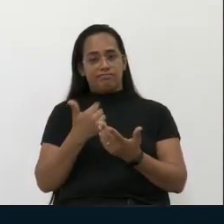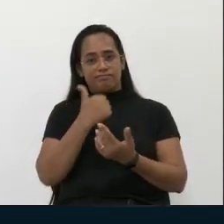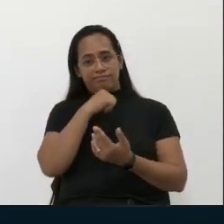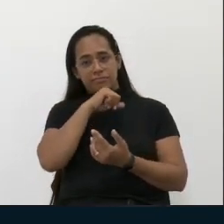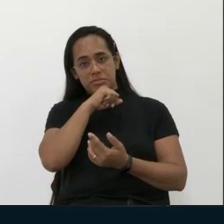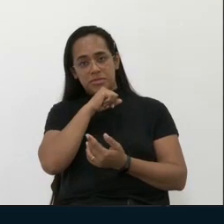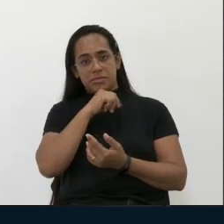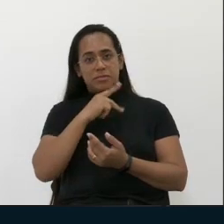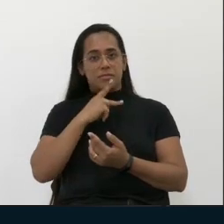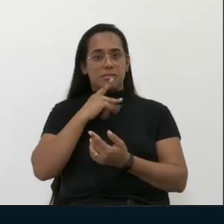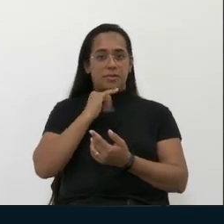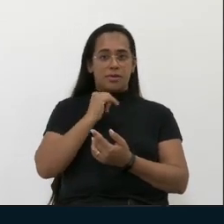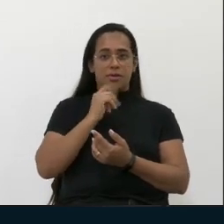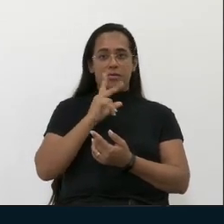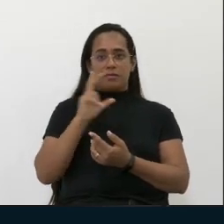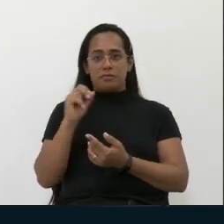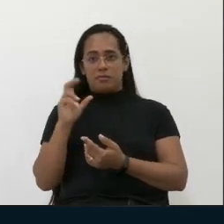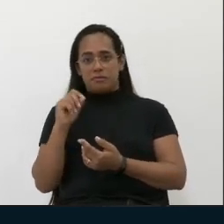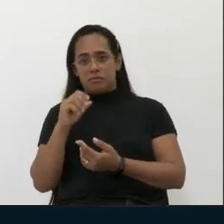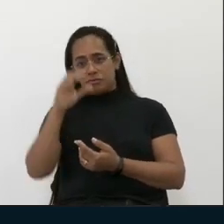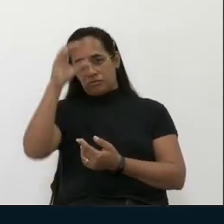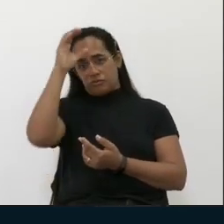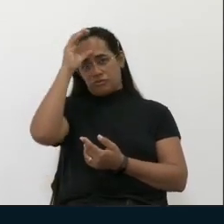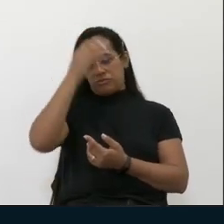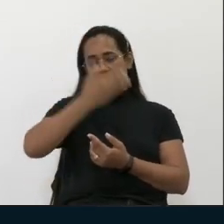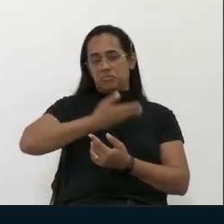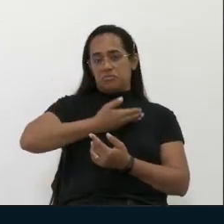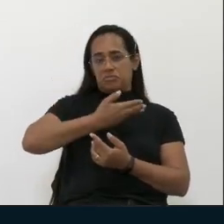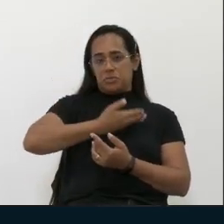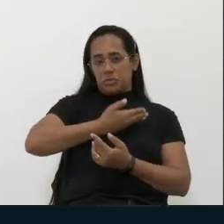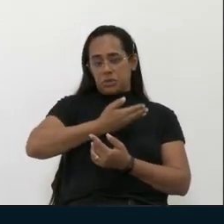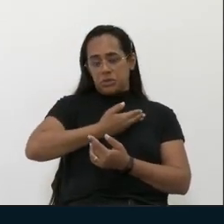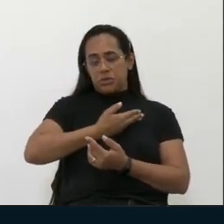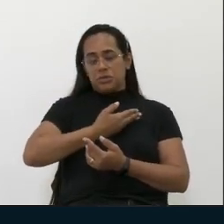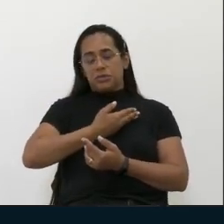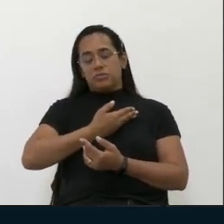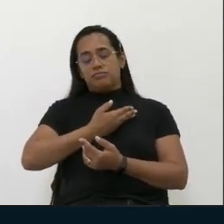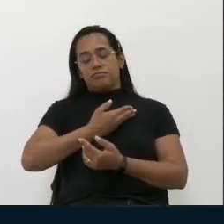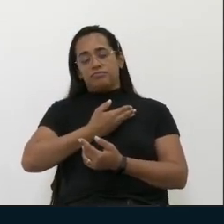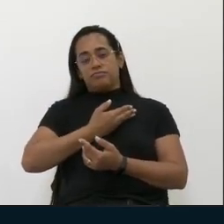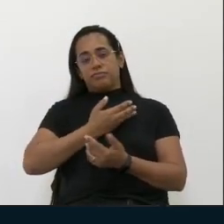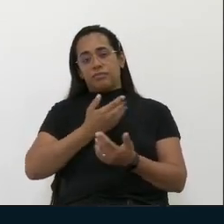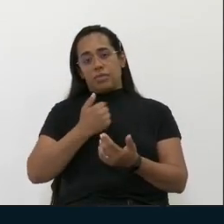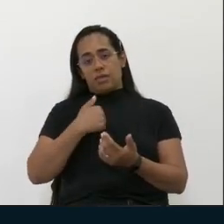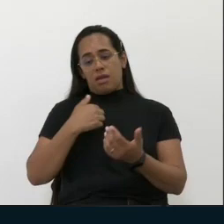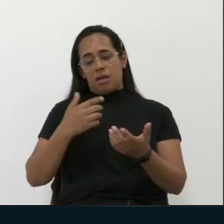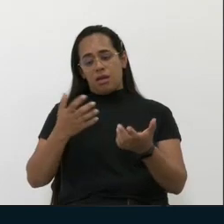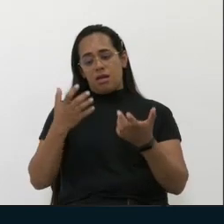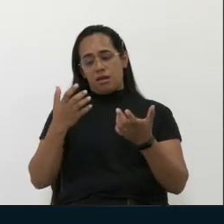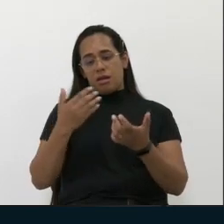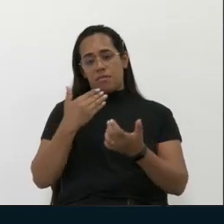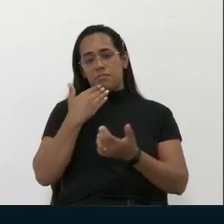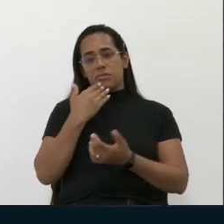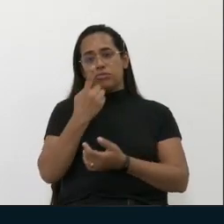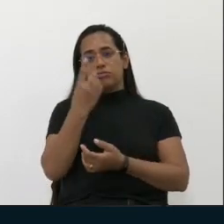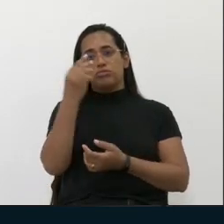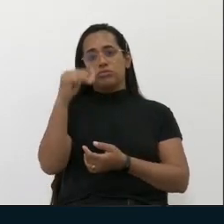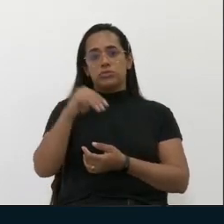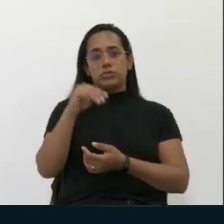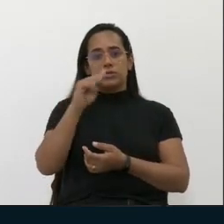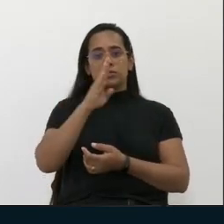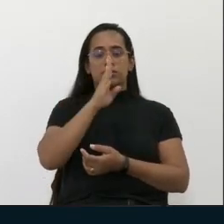avós, seus tios e amigos, eu gostaria de pedir 1 minuto de silêncio.